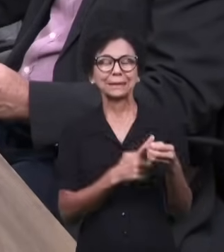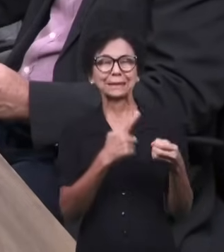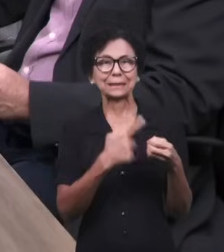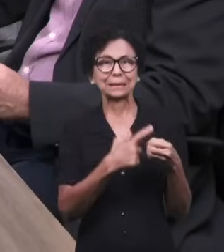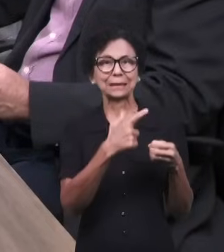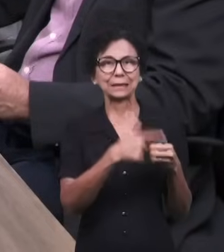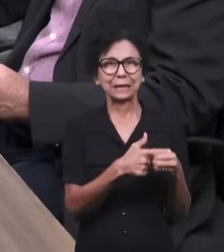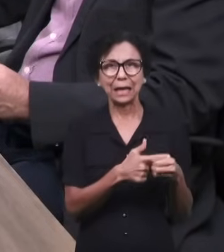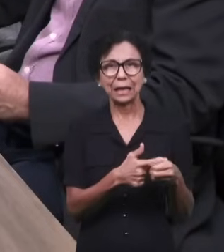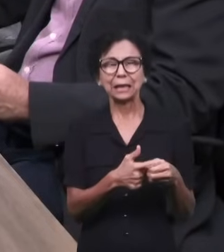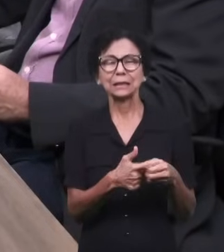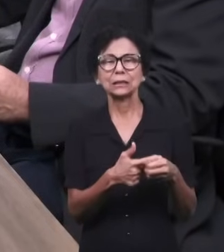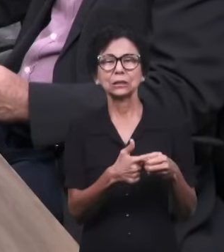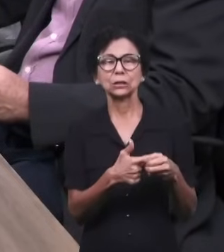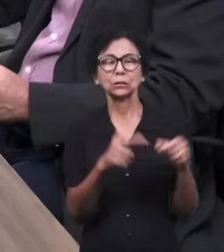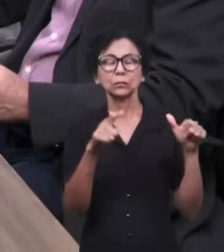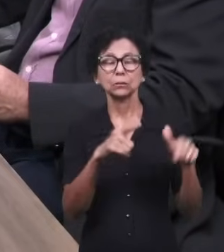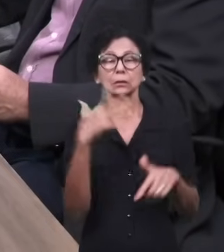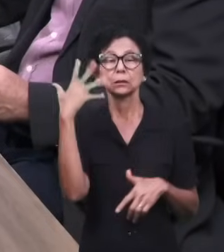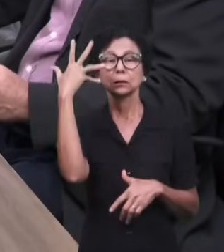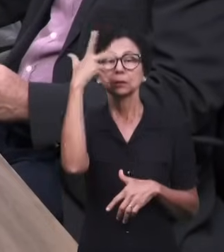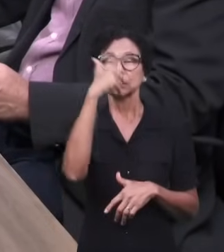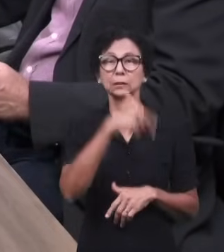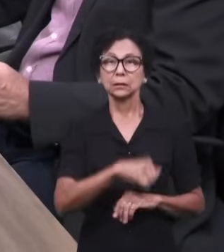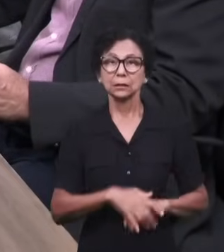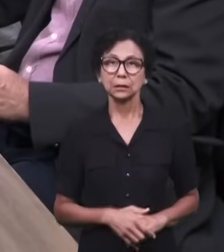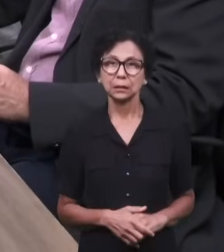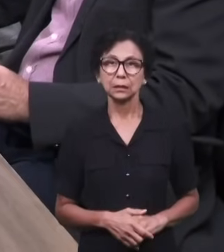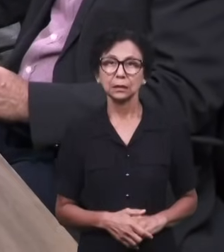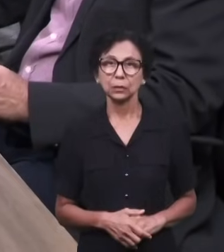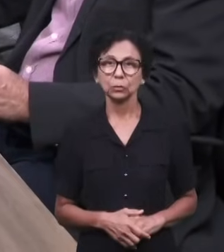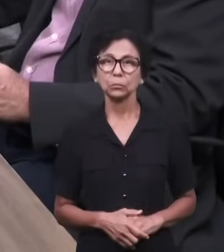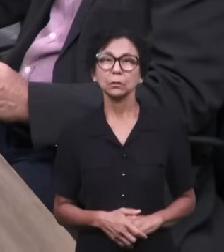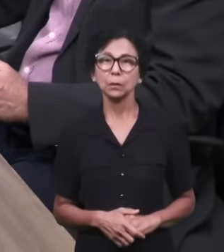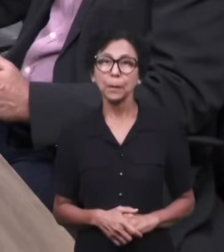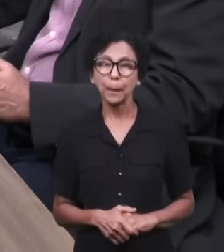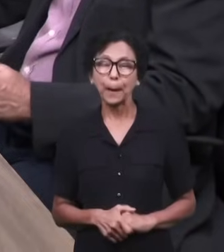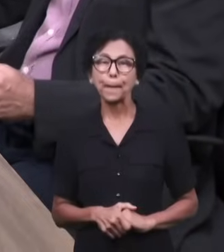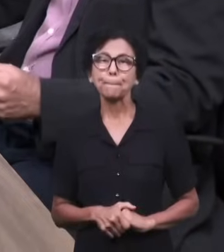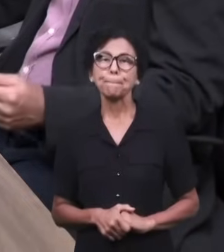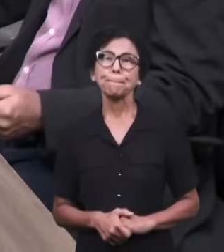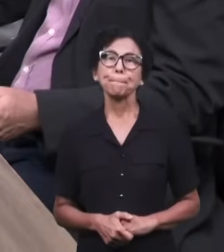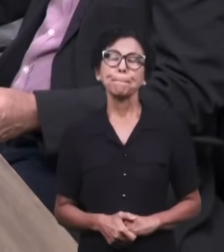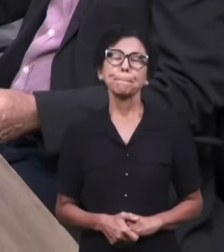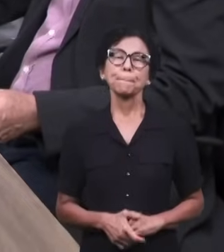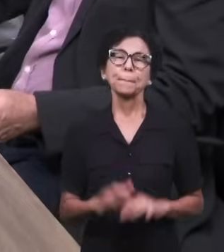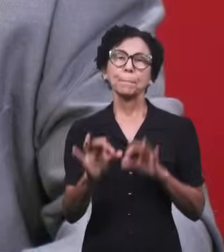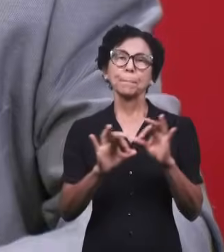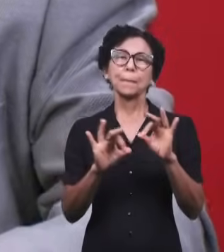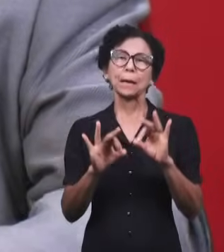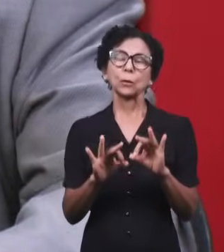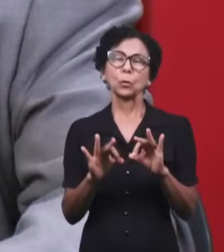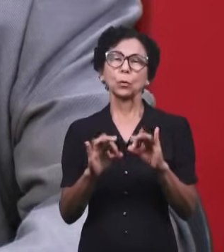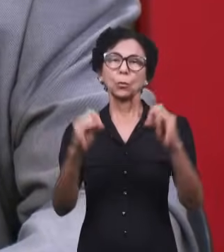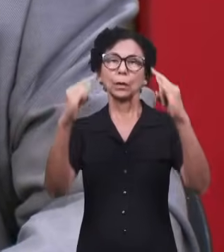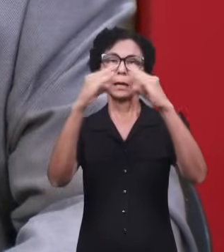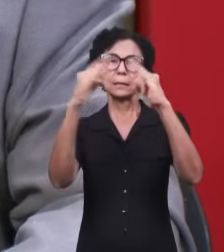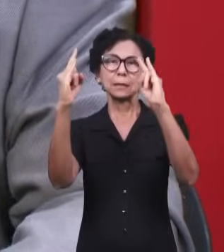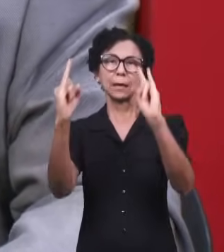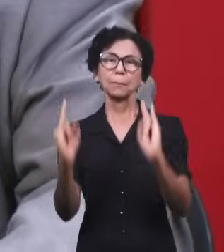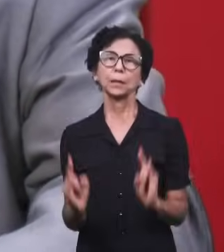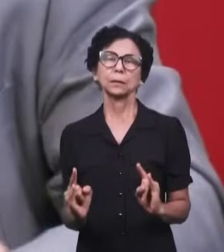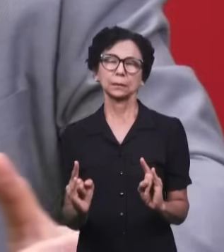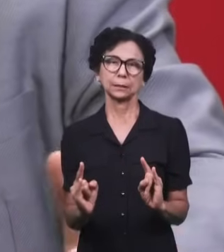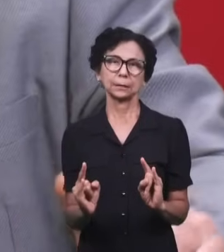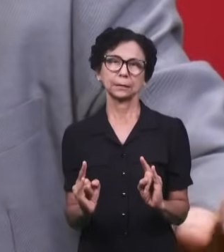e armou as suas tendas até Sodoma. E sabemos o resultado de